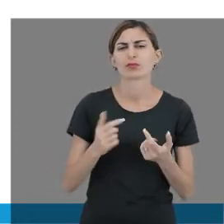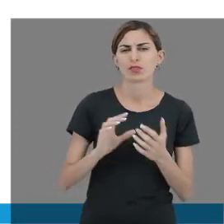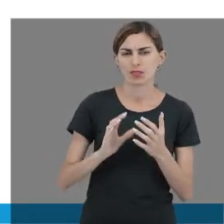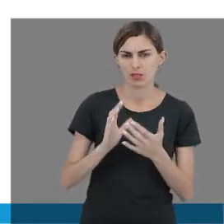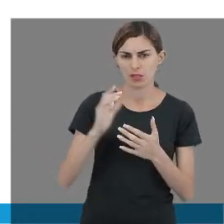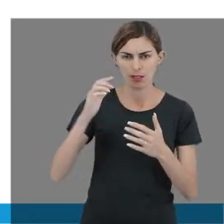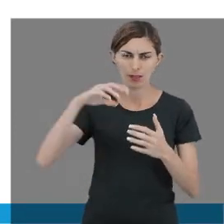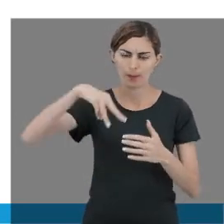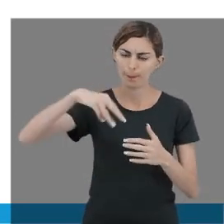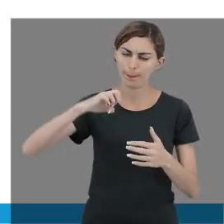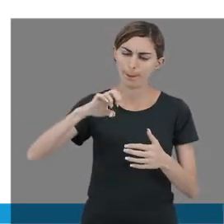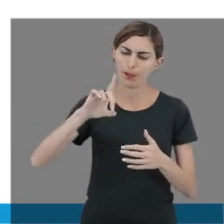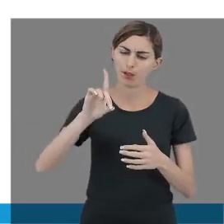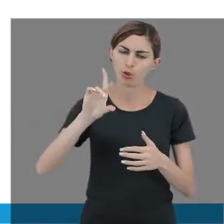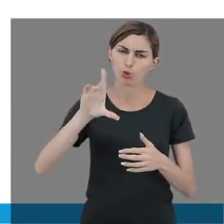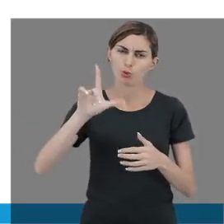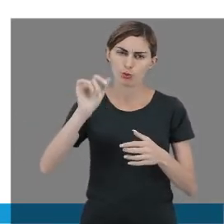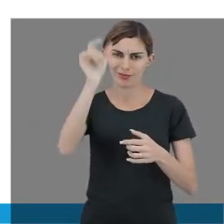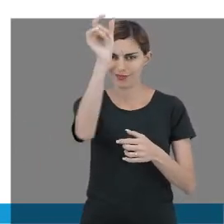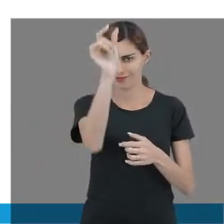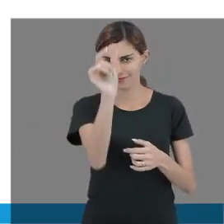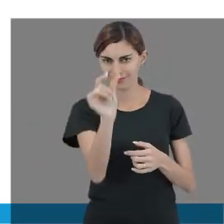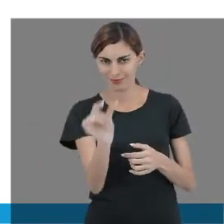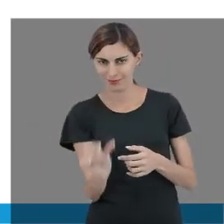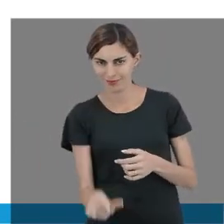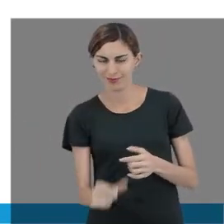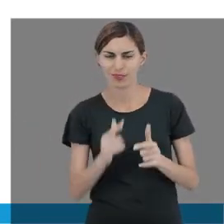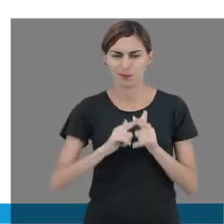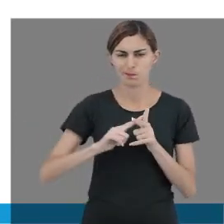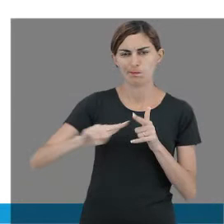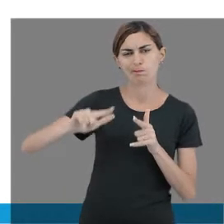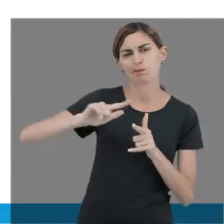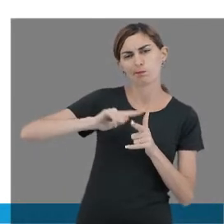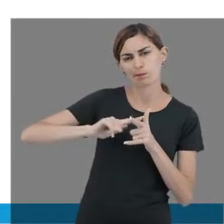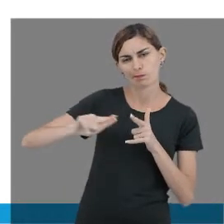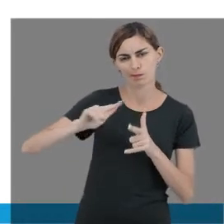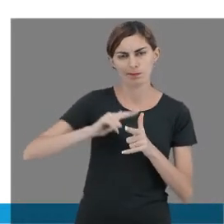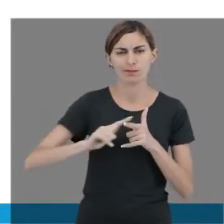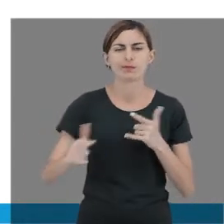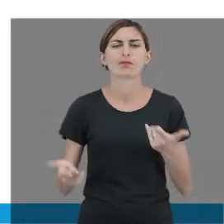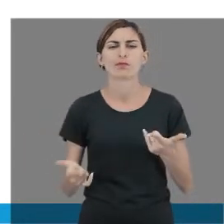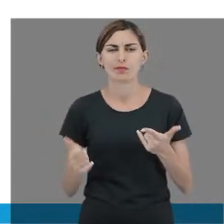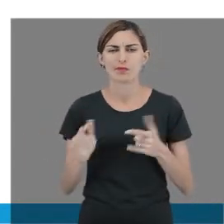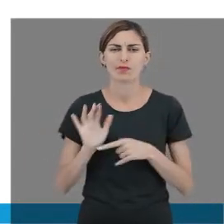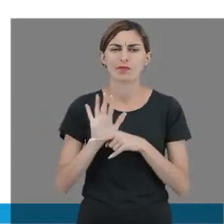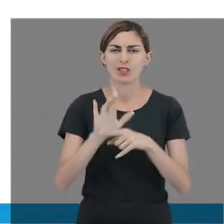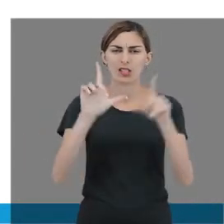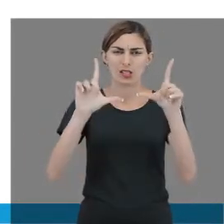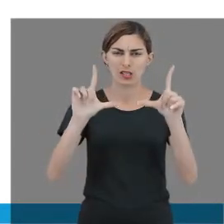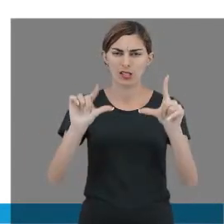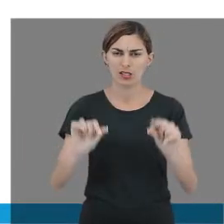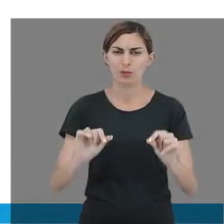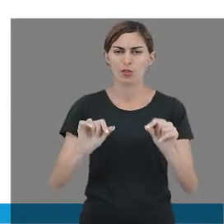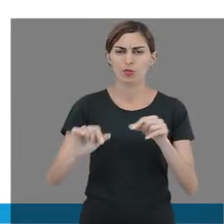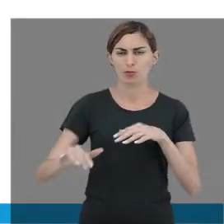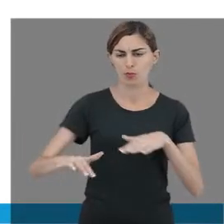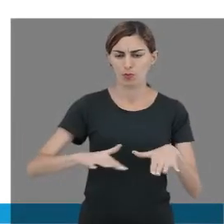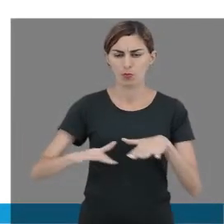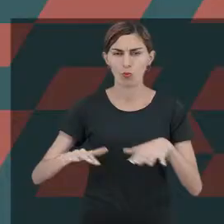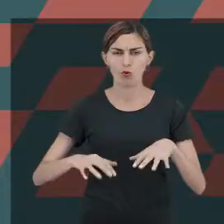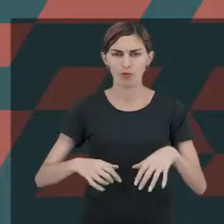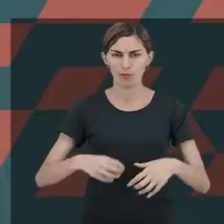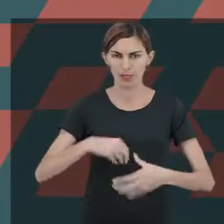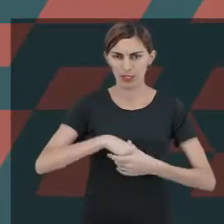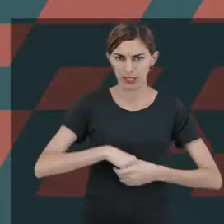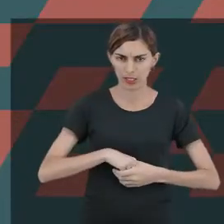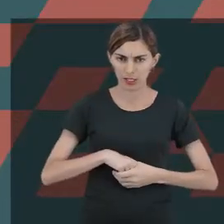medula, principalmente nessa região de ponta anterior, que é onde está o neurônio motor, que vai levar à diminuição de movimento dentro da barriga. A criança que